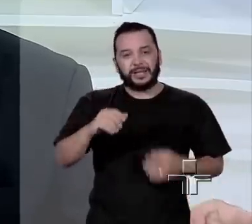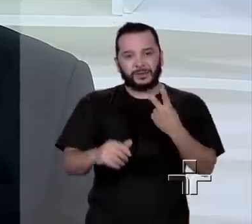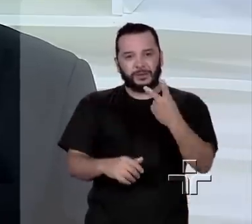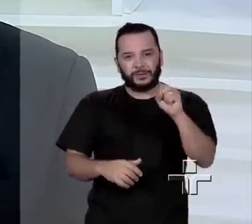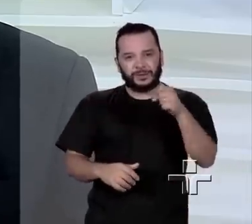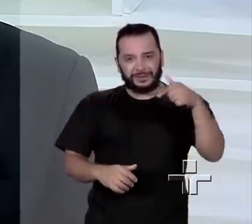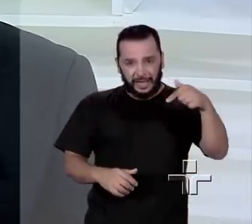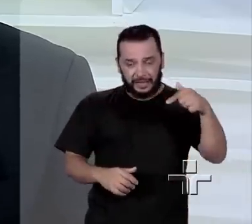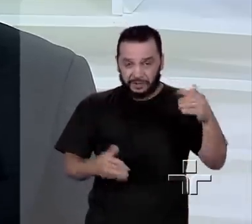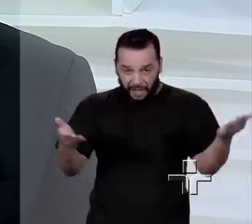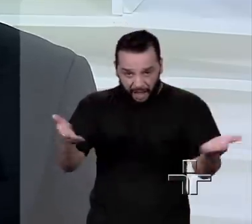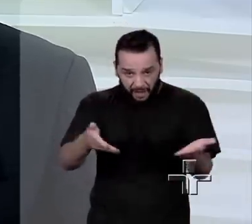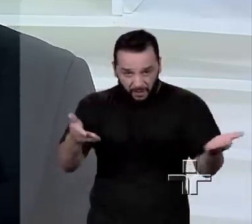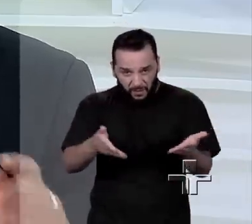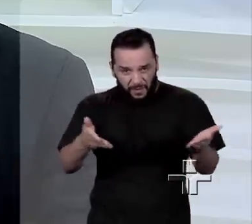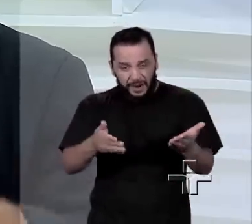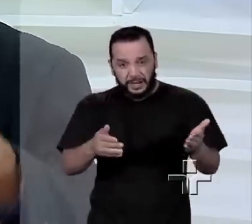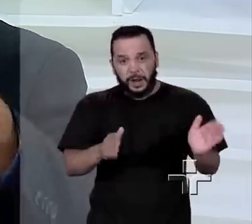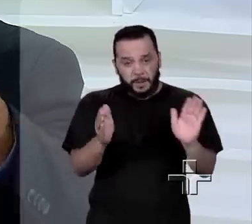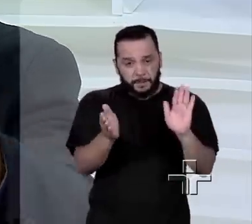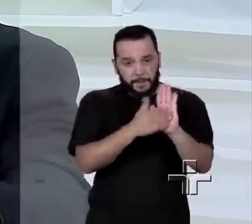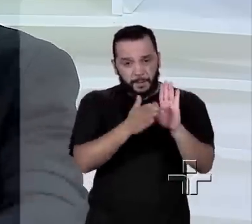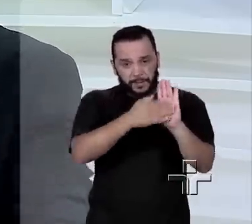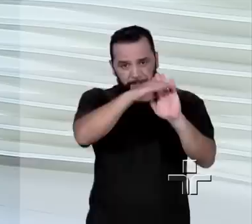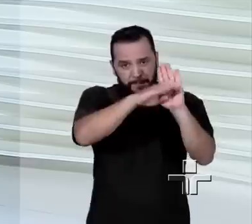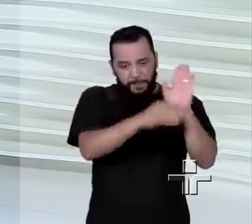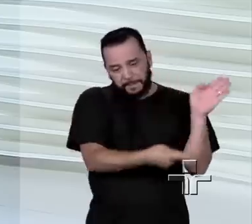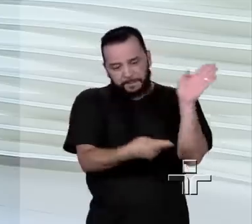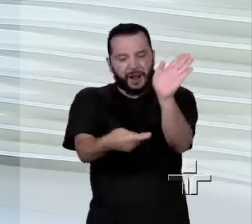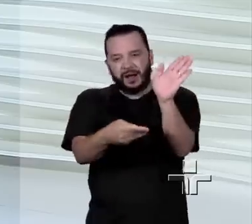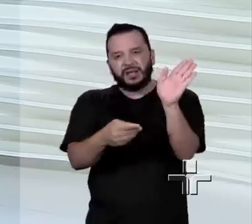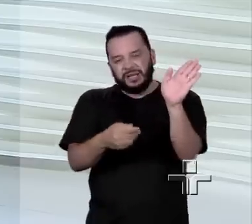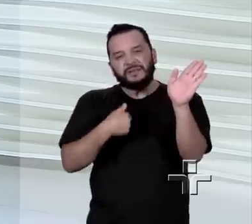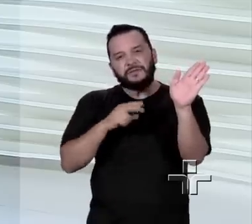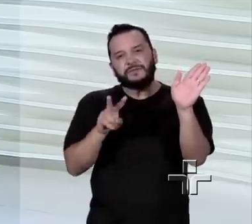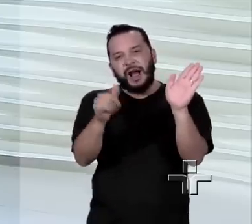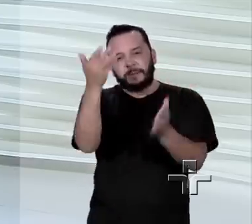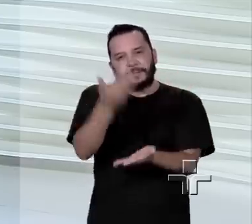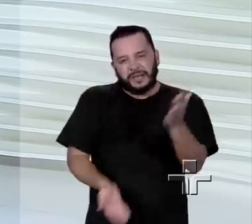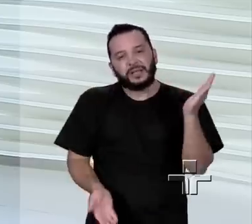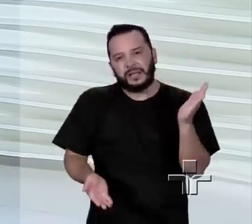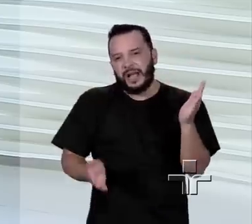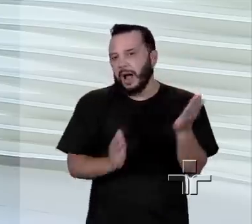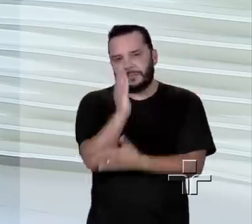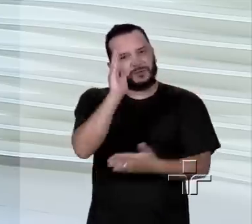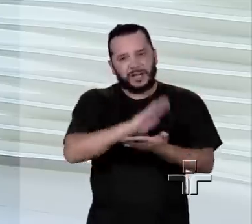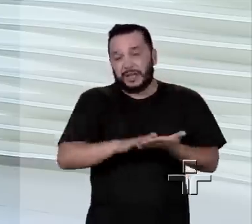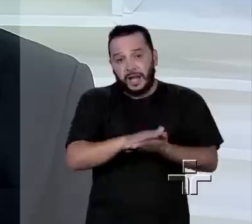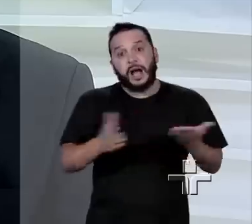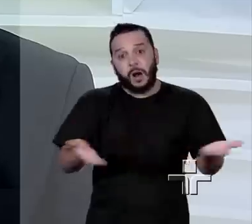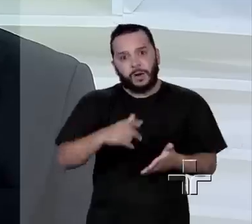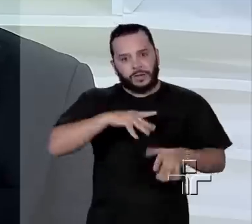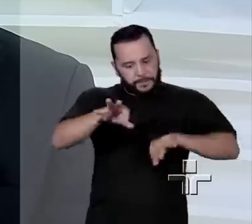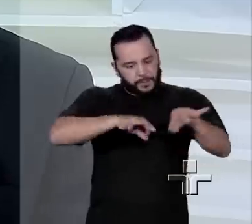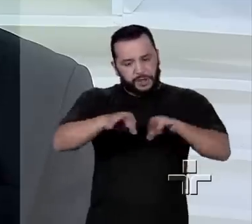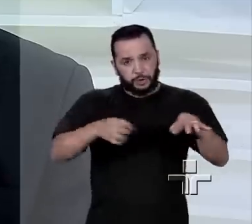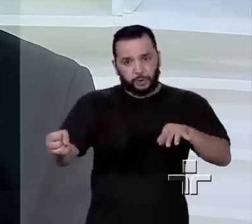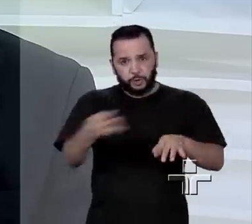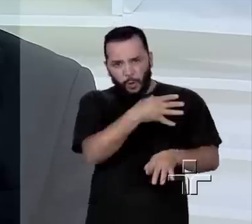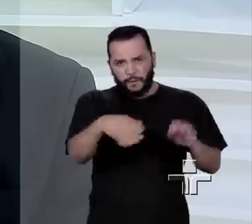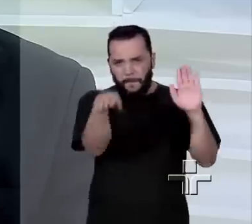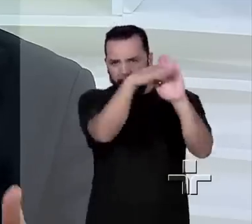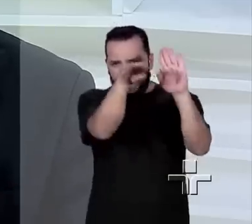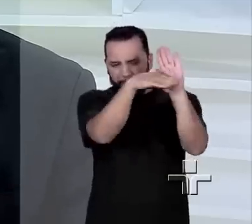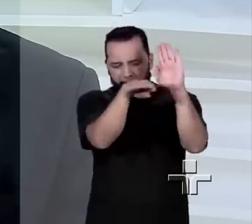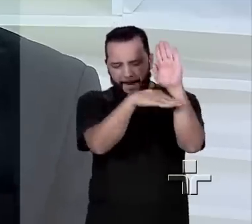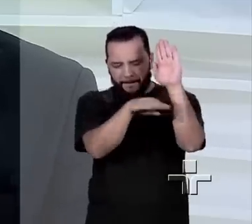está agora, ela vai ser derrotada. Por isso que vem um projeto novo, amadurecido, discutido por um governo novo,